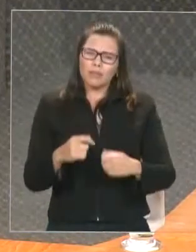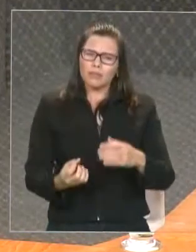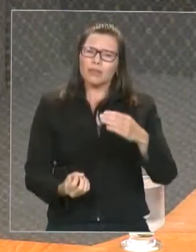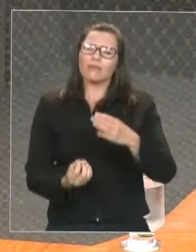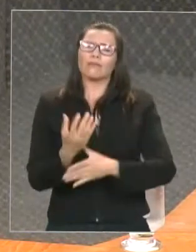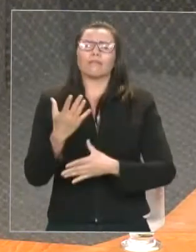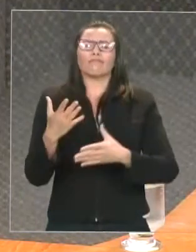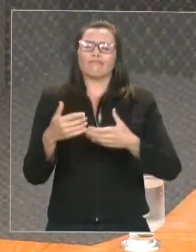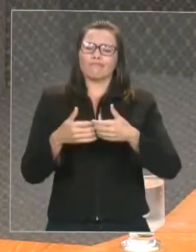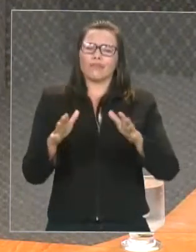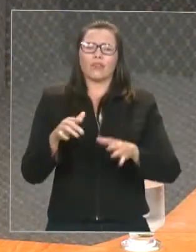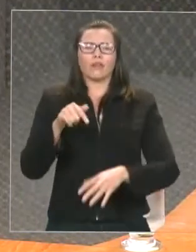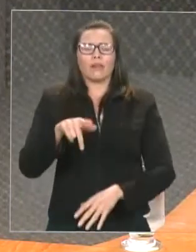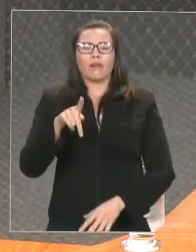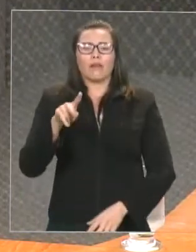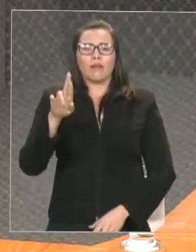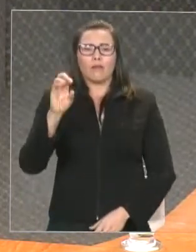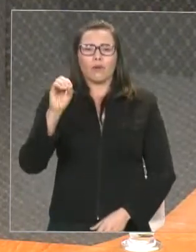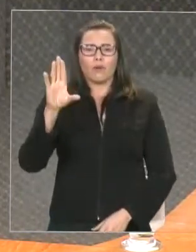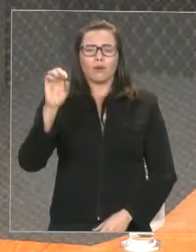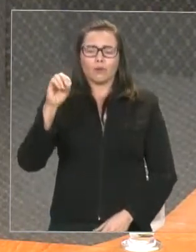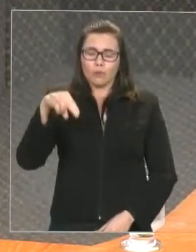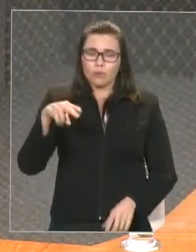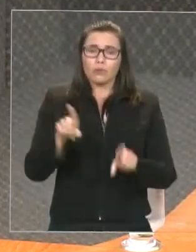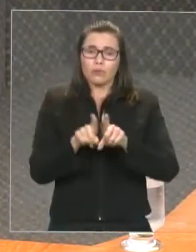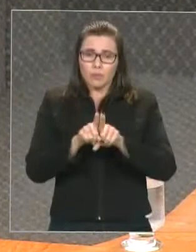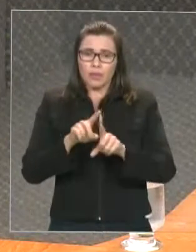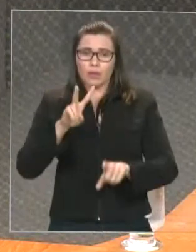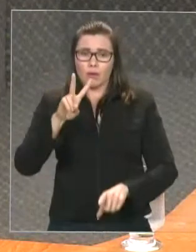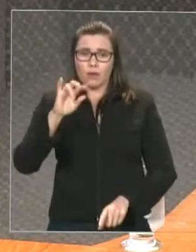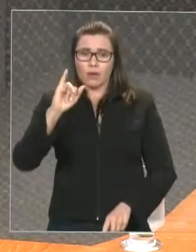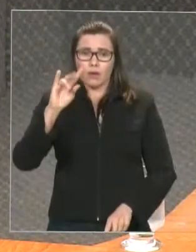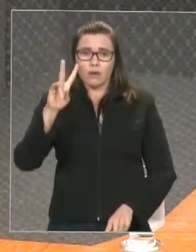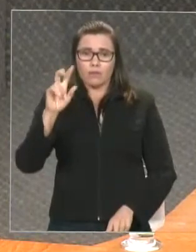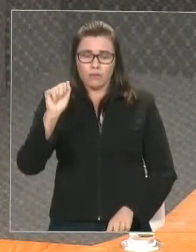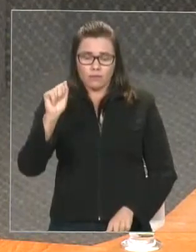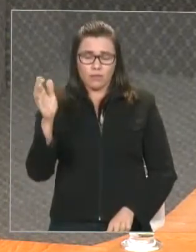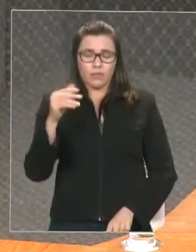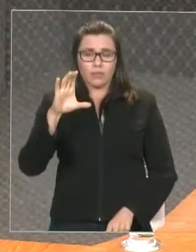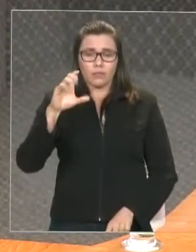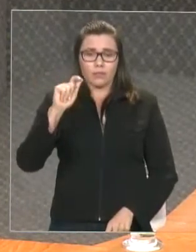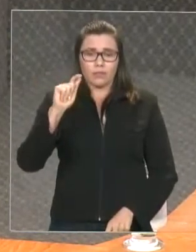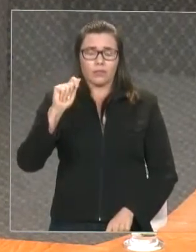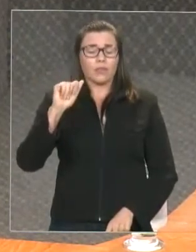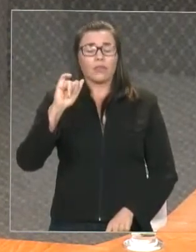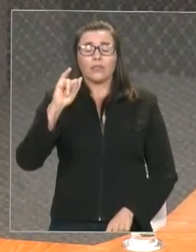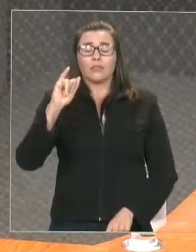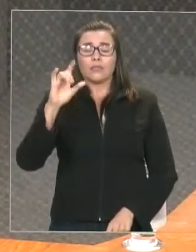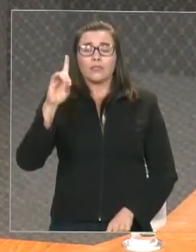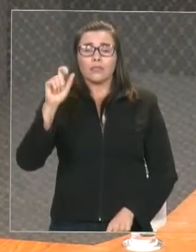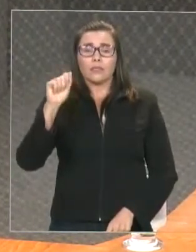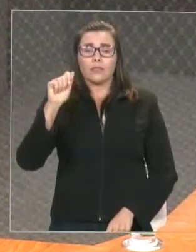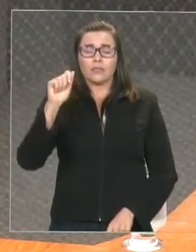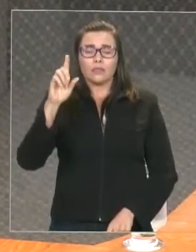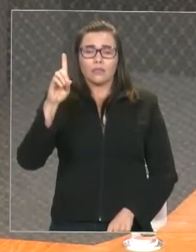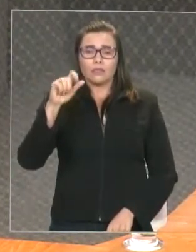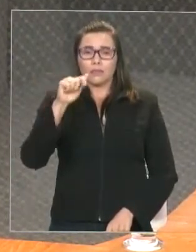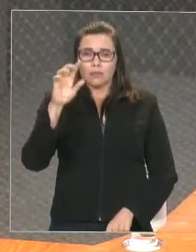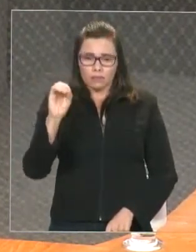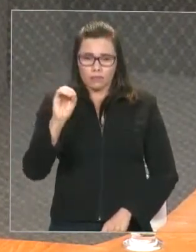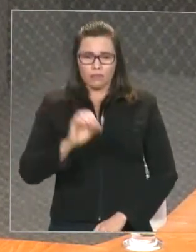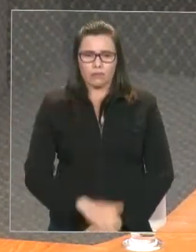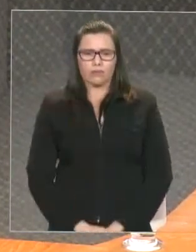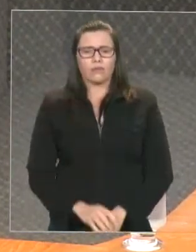região como Viva Cidadão. E da mesma forma, ele fez o lançamento do programa Mais Asfalto, que é um programa que temos pedido